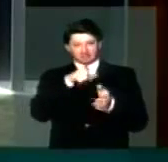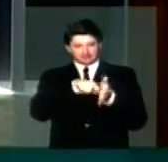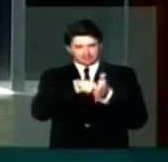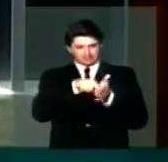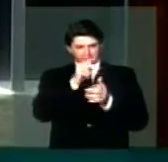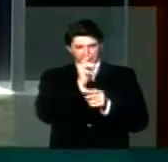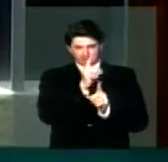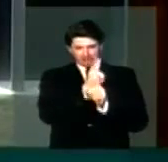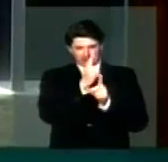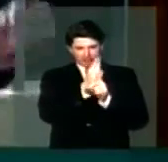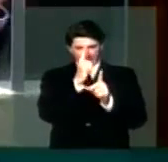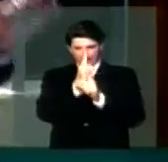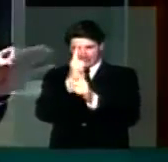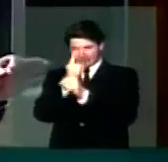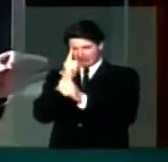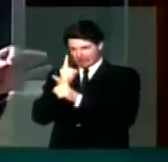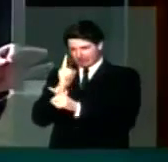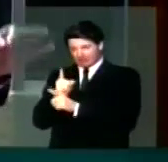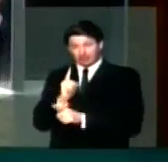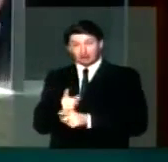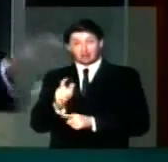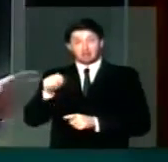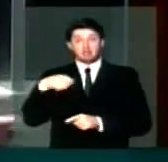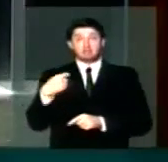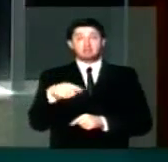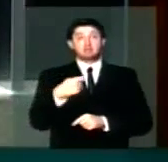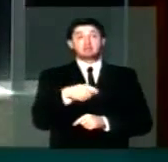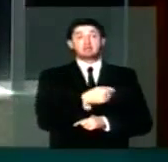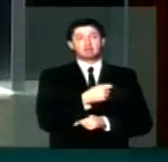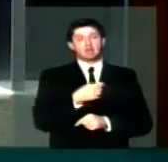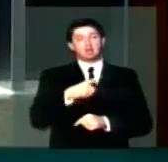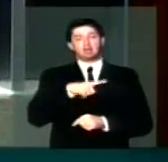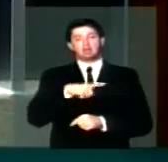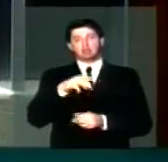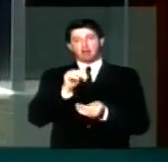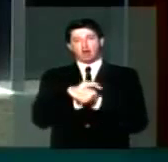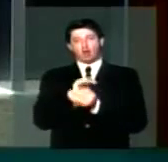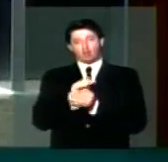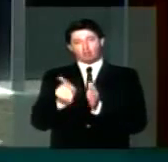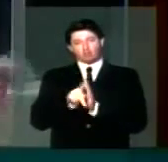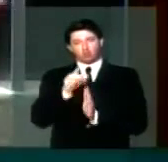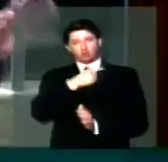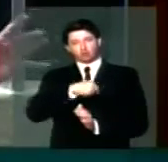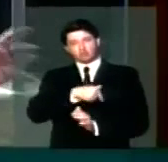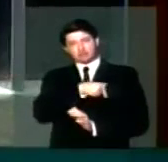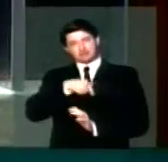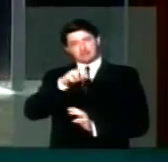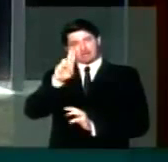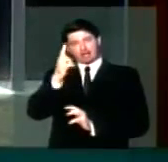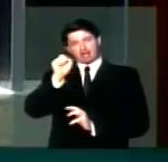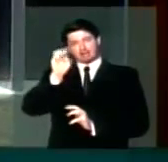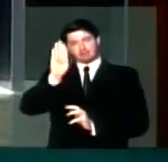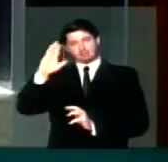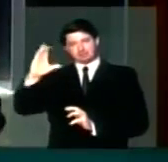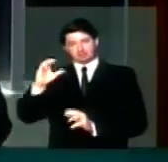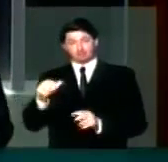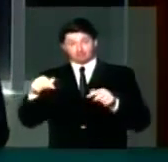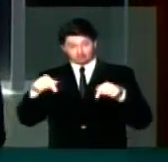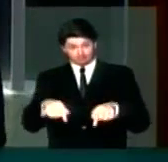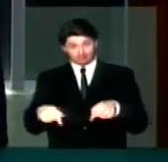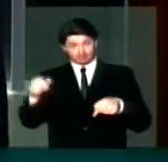um deles quem são os detentores destas contas. No Brasil, senhor